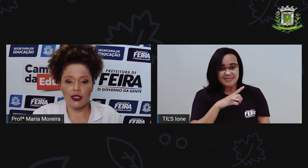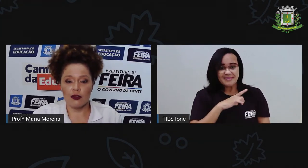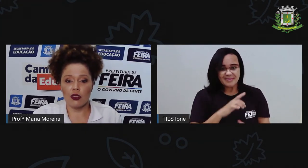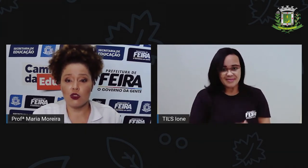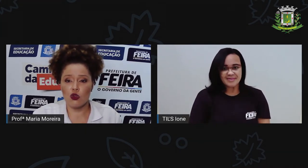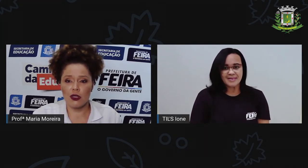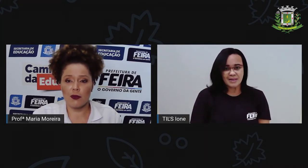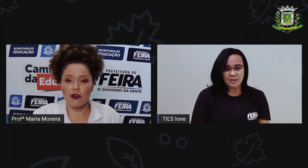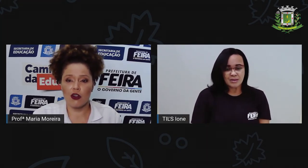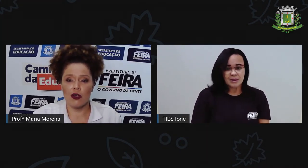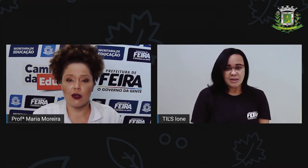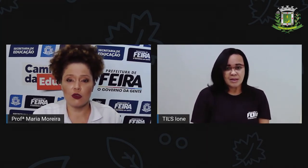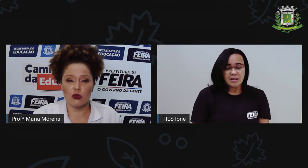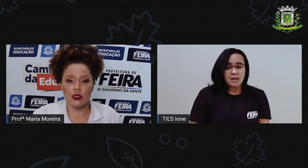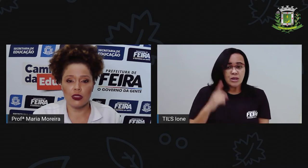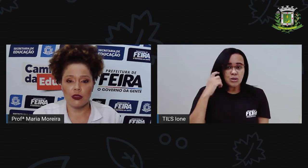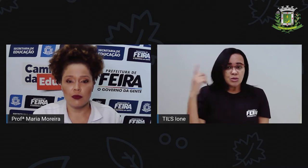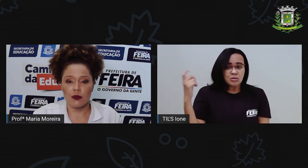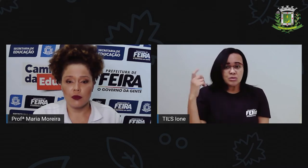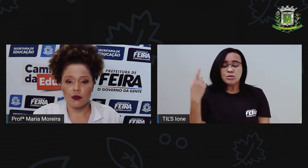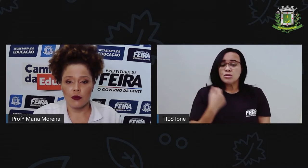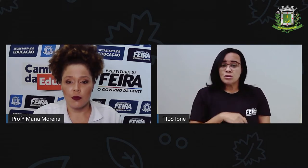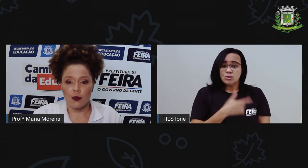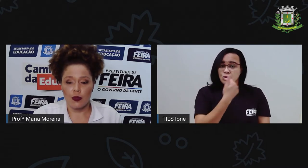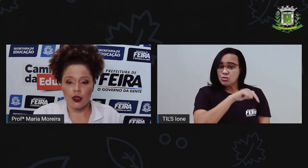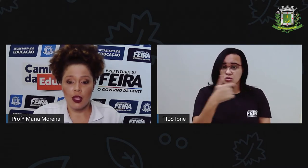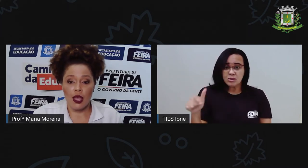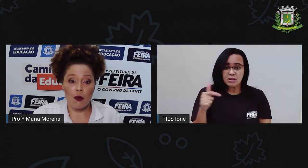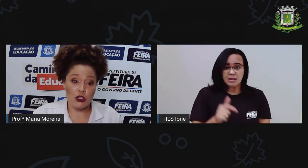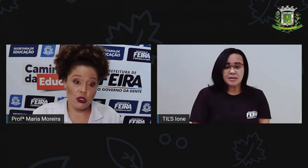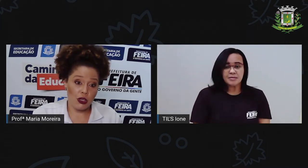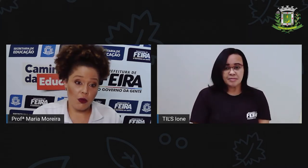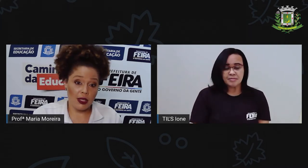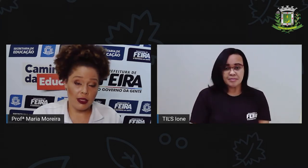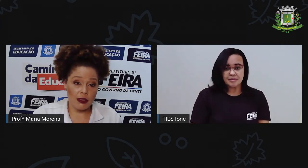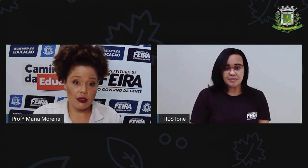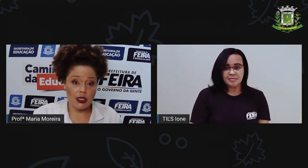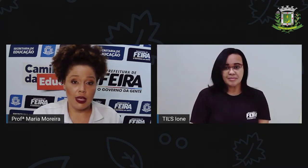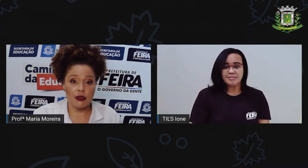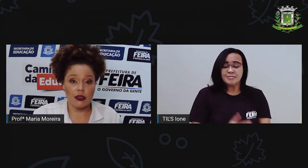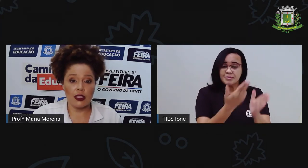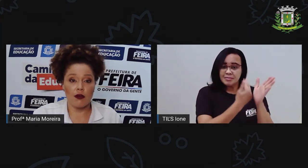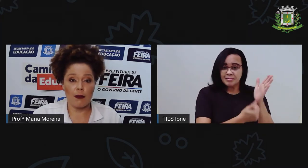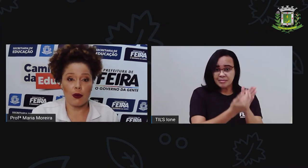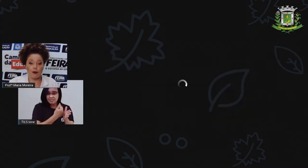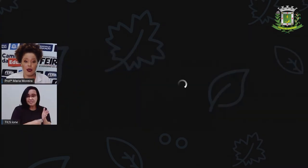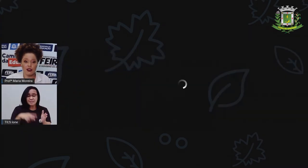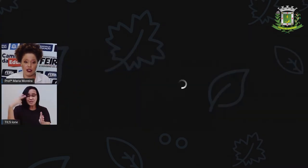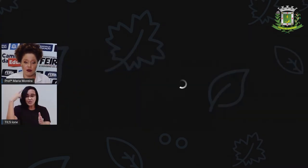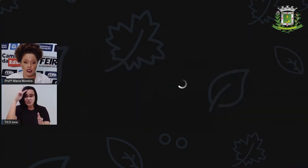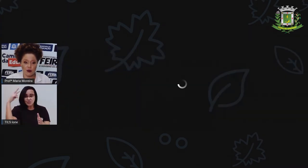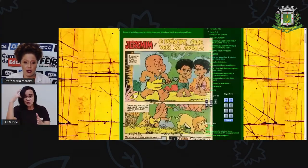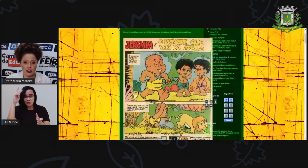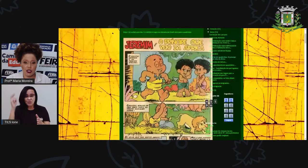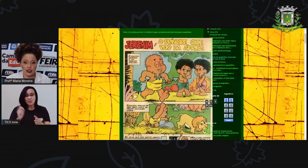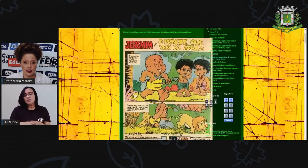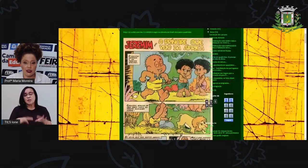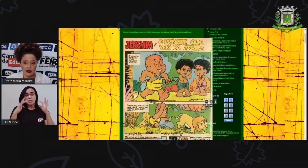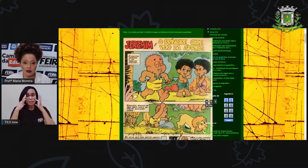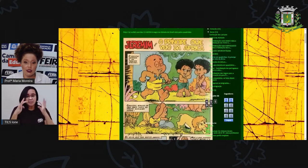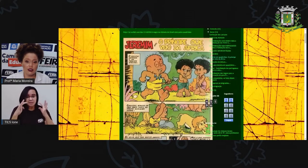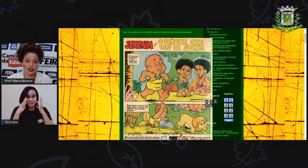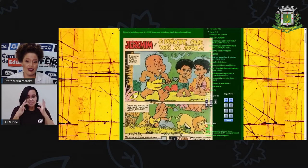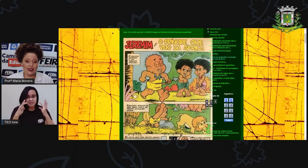compartilhar, não tem som, mas a Pró vai colocar o som aqui. É uma história em quadrinhos, certo? Então, a Pró pede que vocês prestem